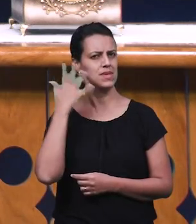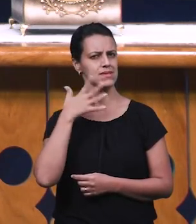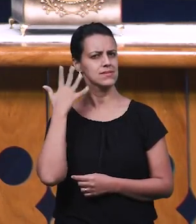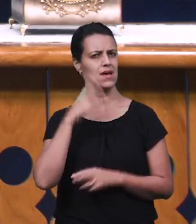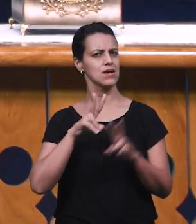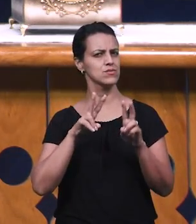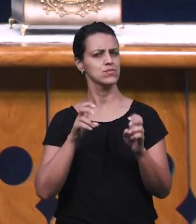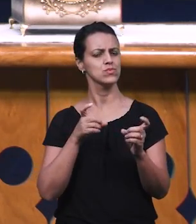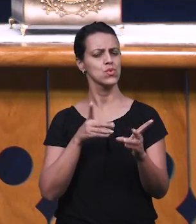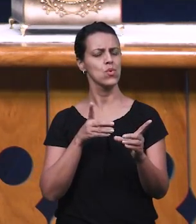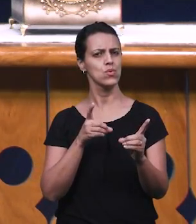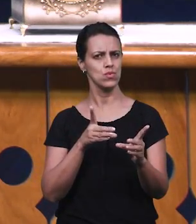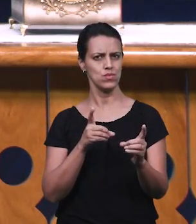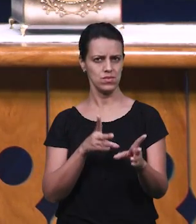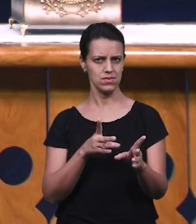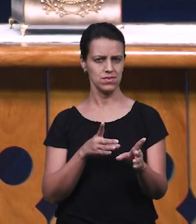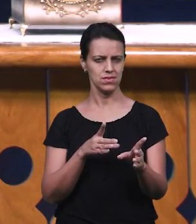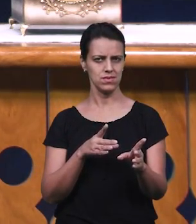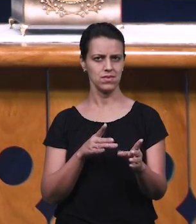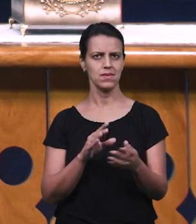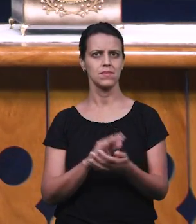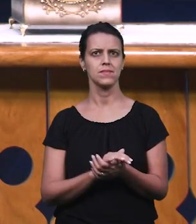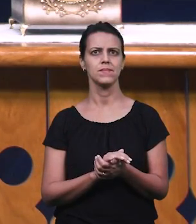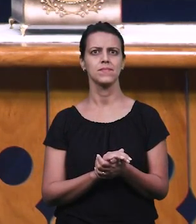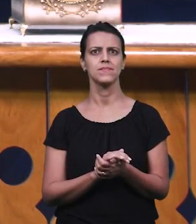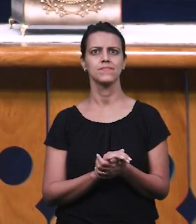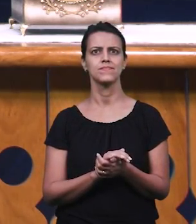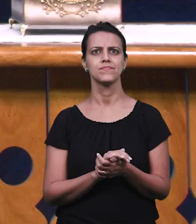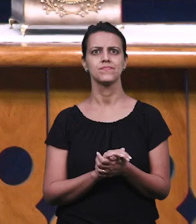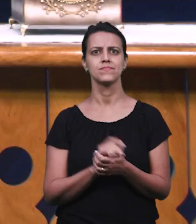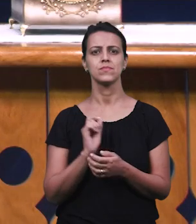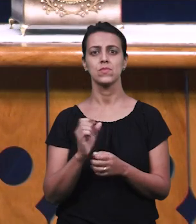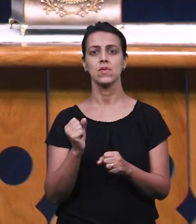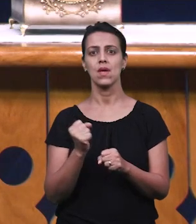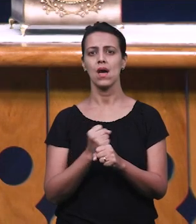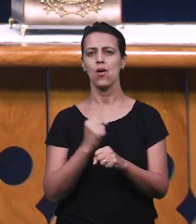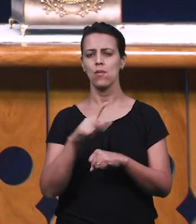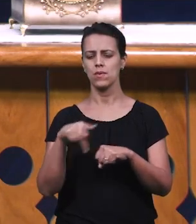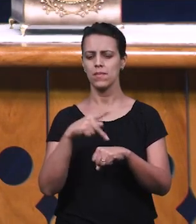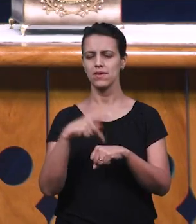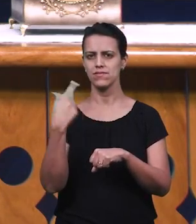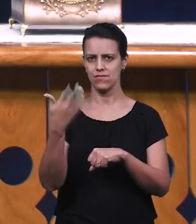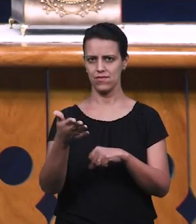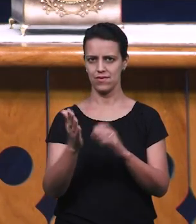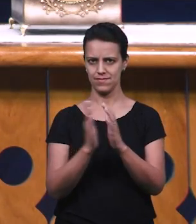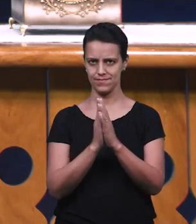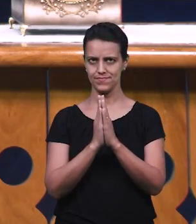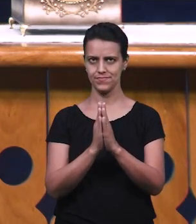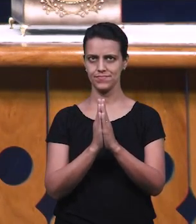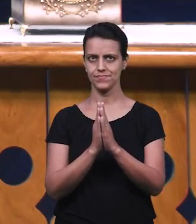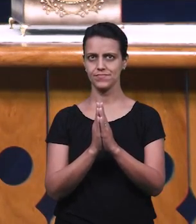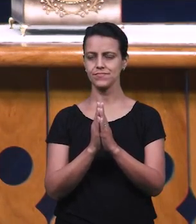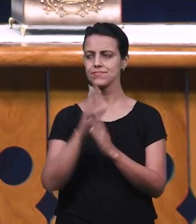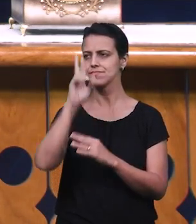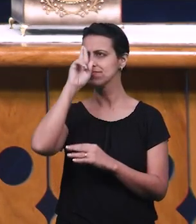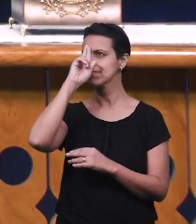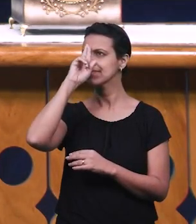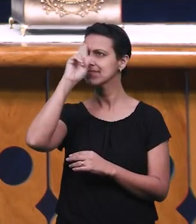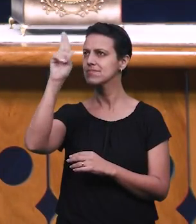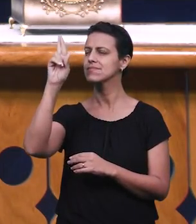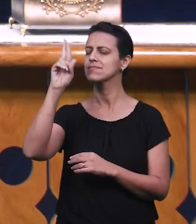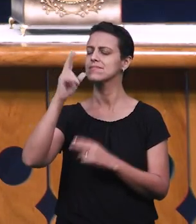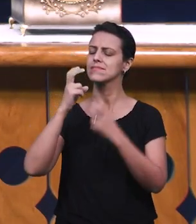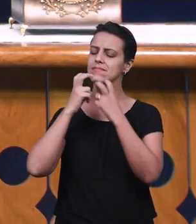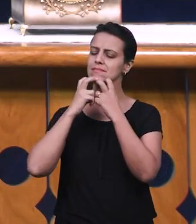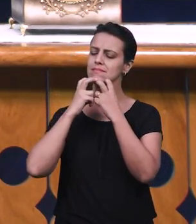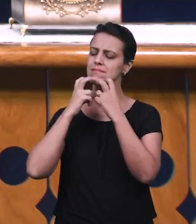mensagem doutrinária sobre a obra no exterior. Vamos orar? Senhor nosso Deus,